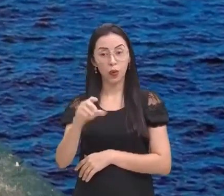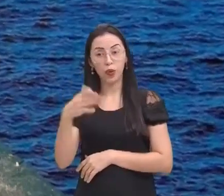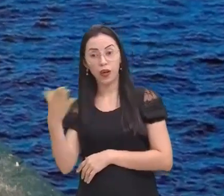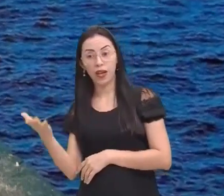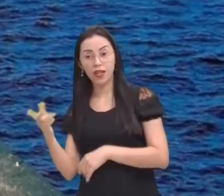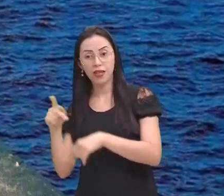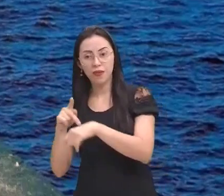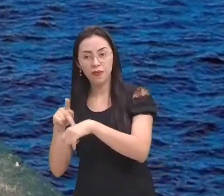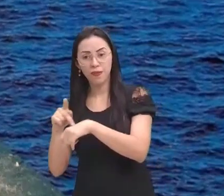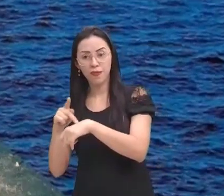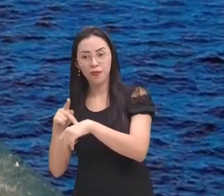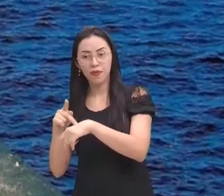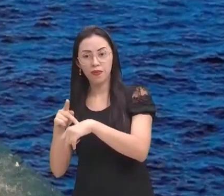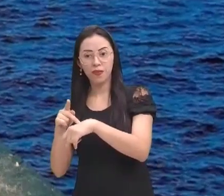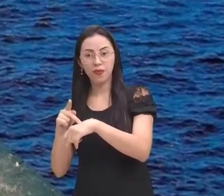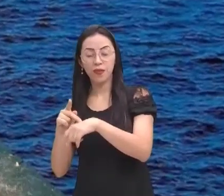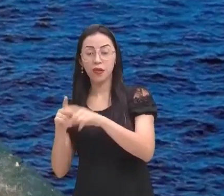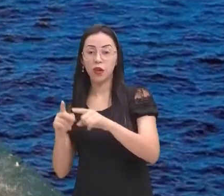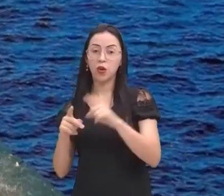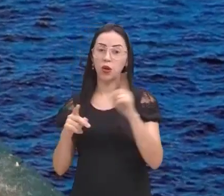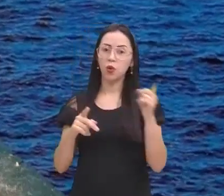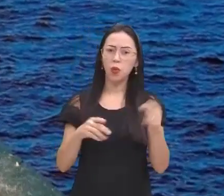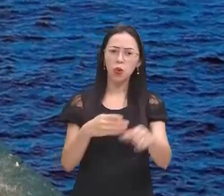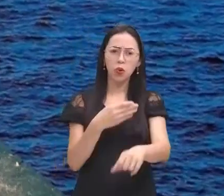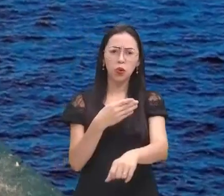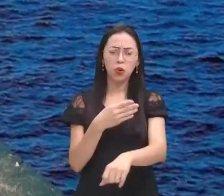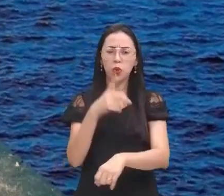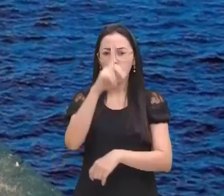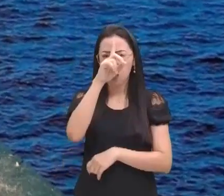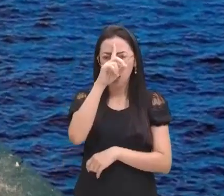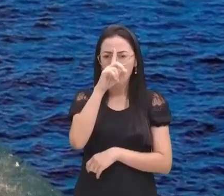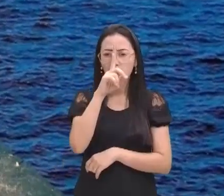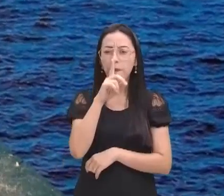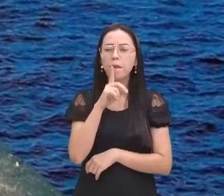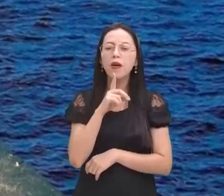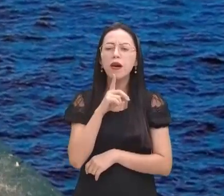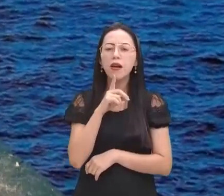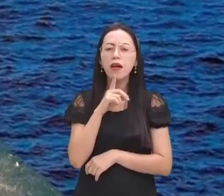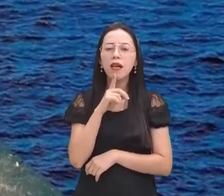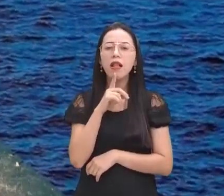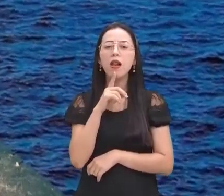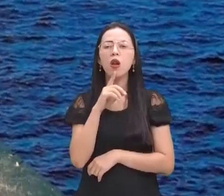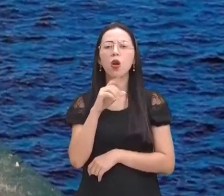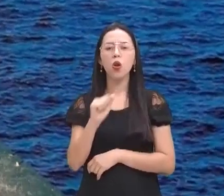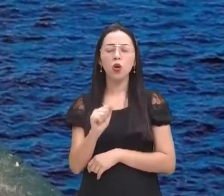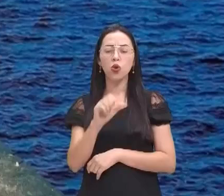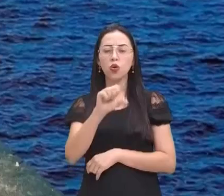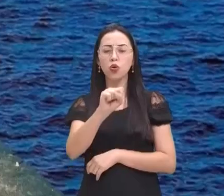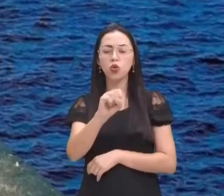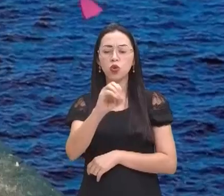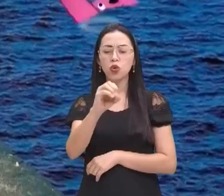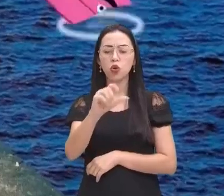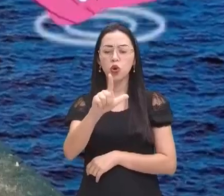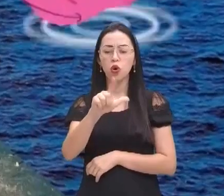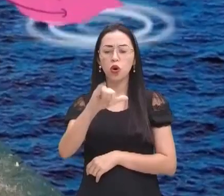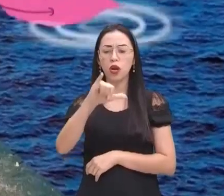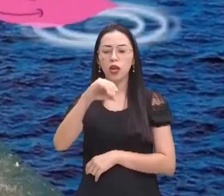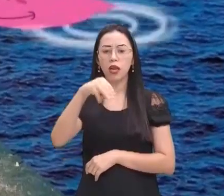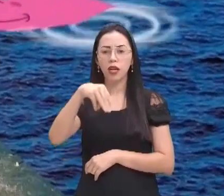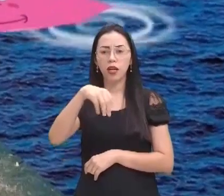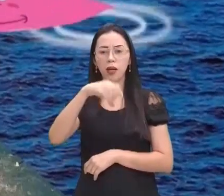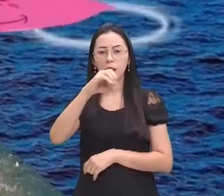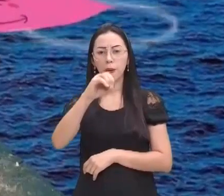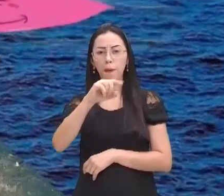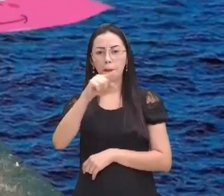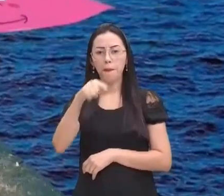dizem que se nós ficássemos parados no meio desse rio, em algum barco, o rio, os dois rios, eles